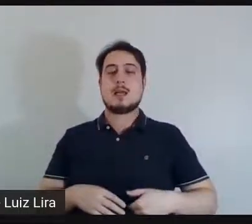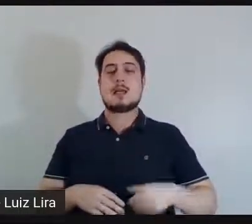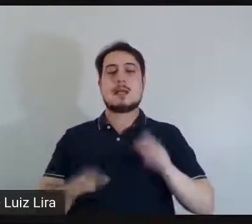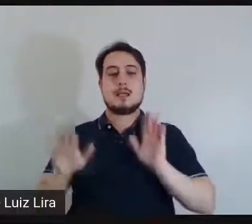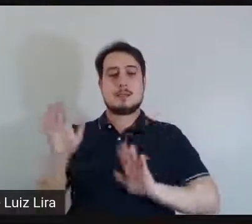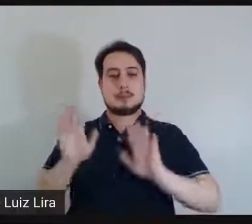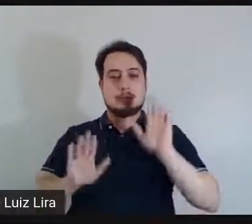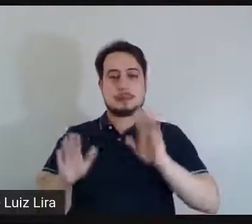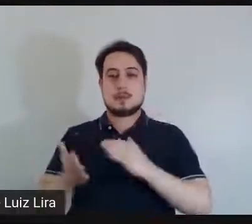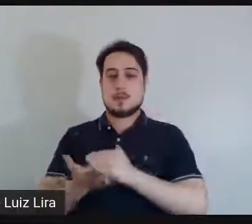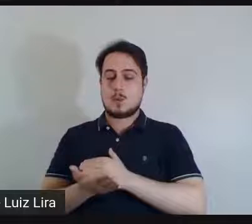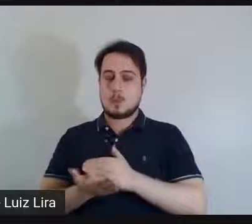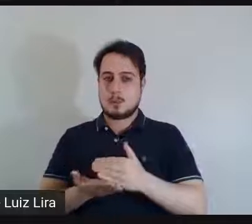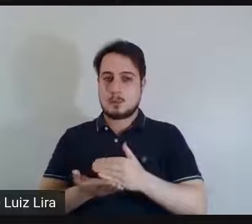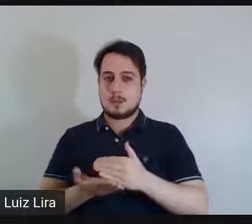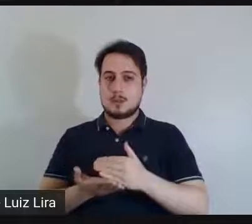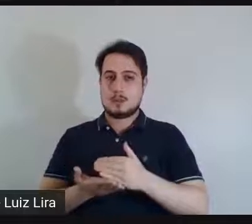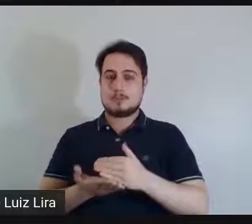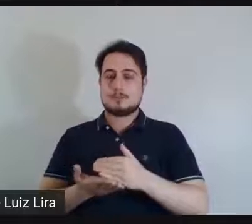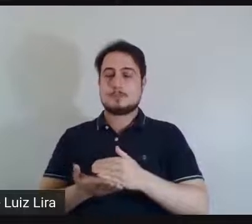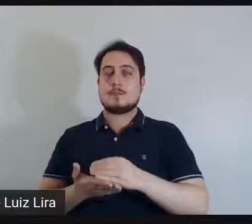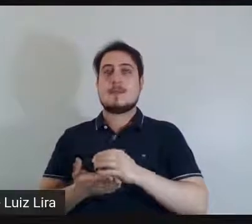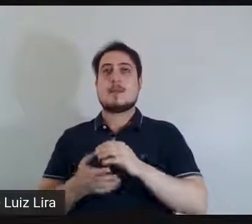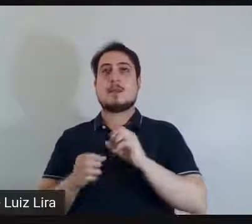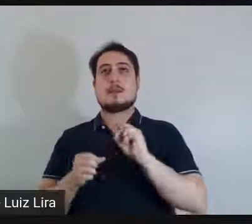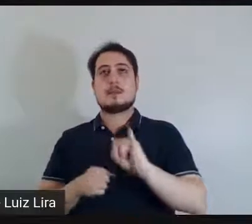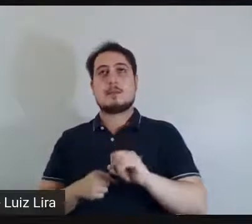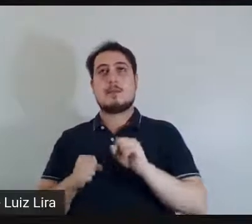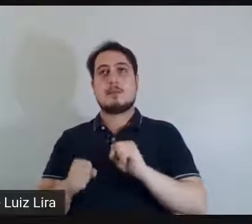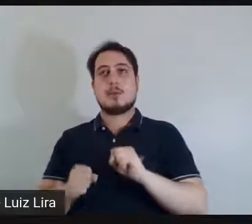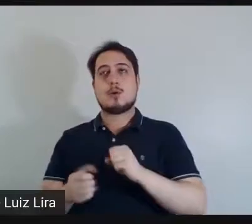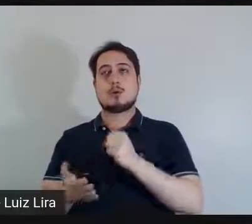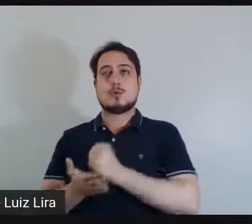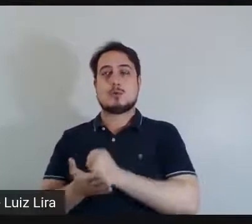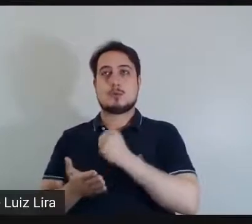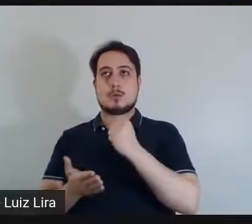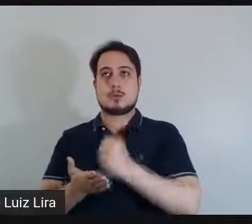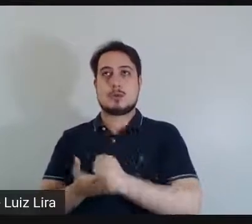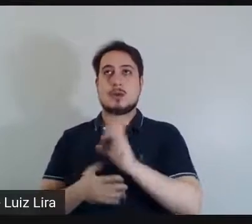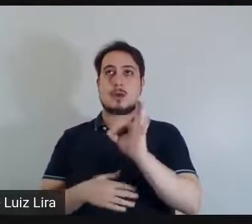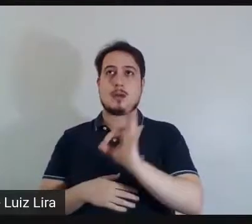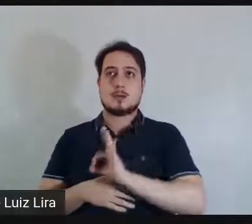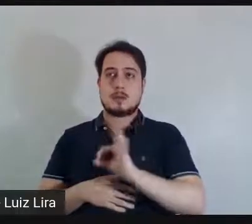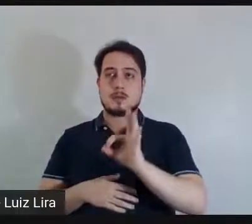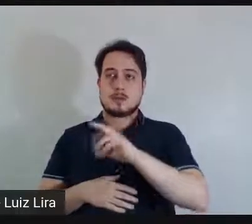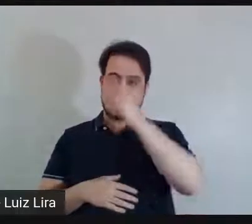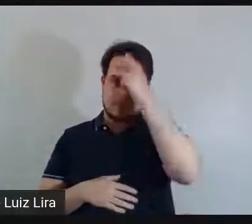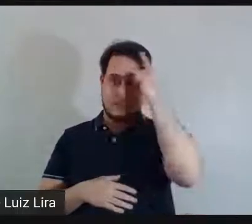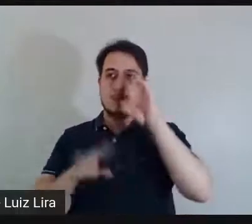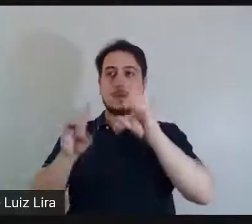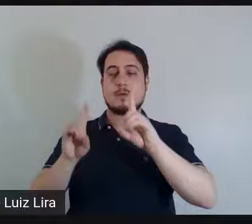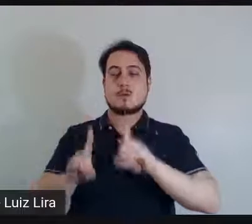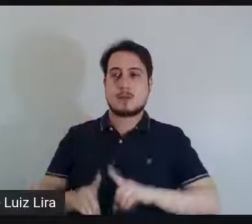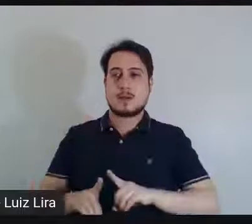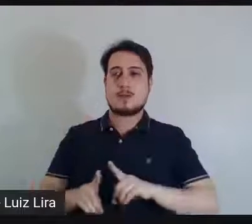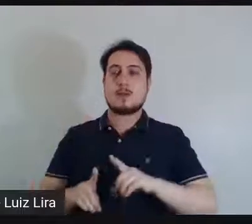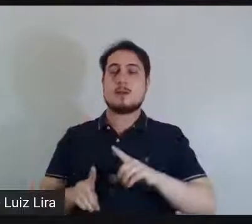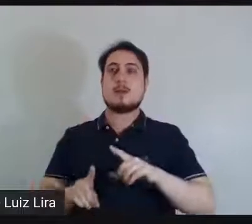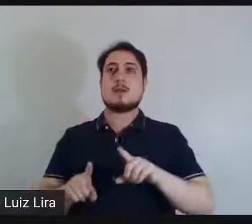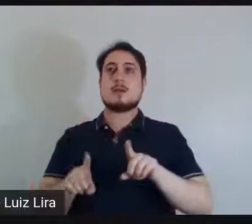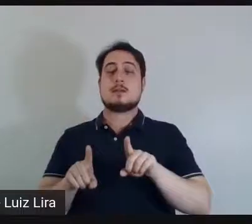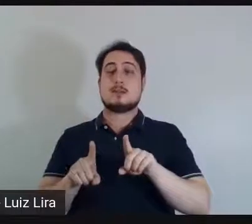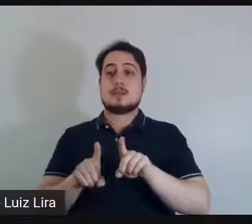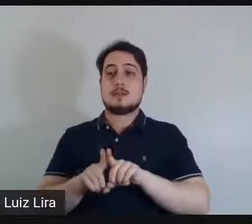né? Aonde eu digo que eu posso contratar tantos por cento de pessoas portadoras de deficiência, os egressos. Então,